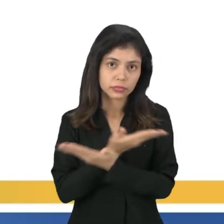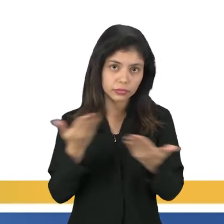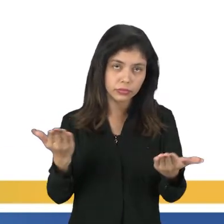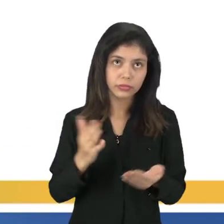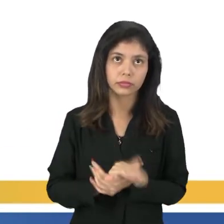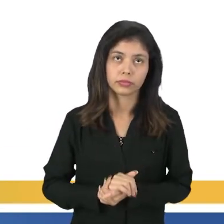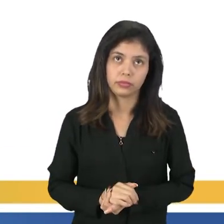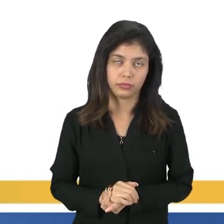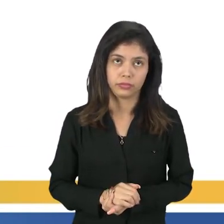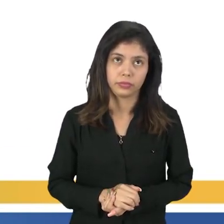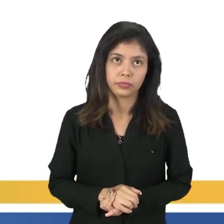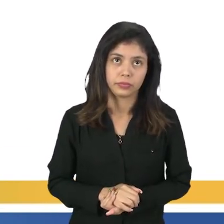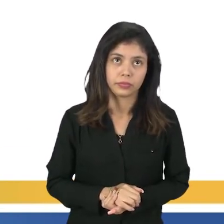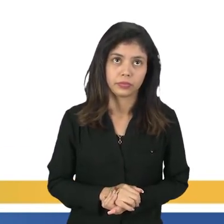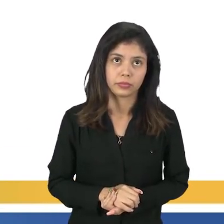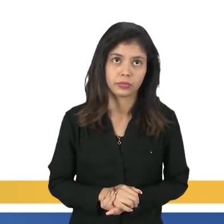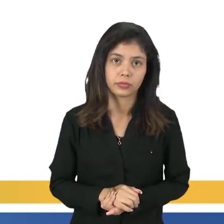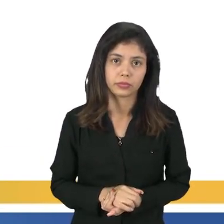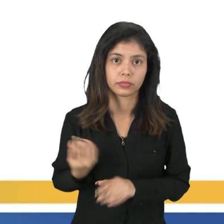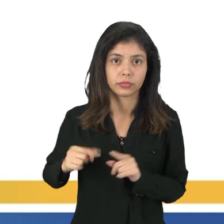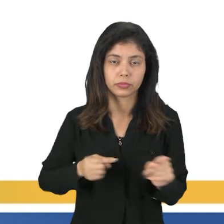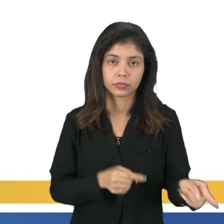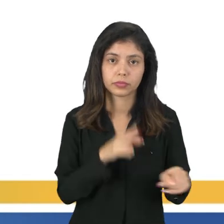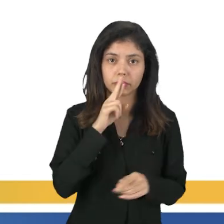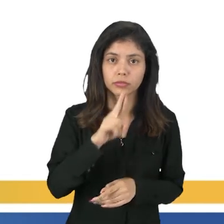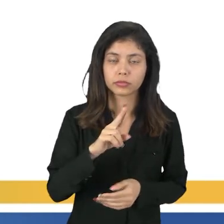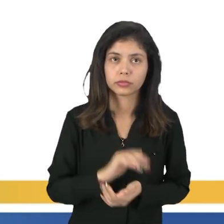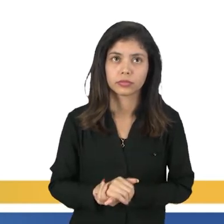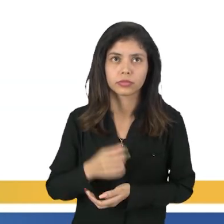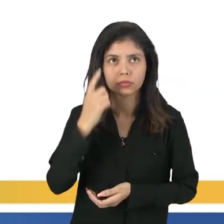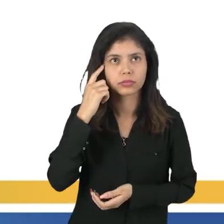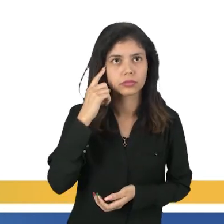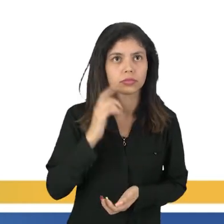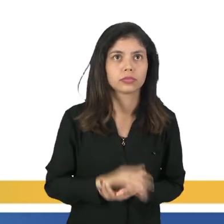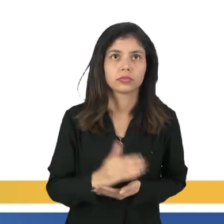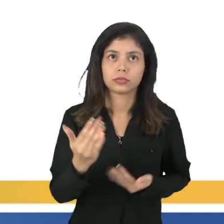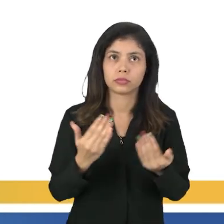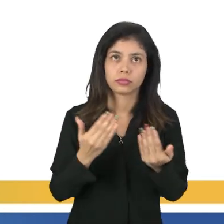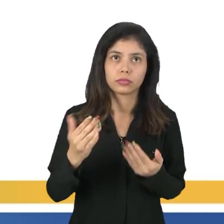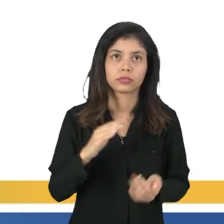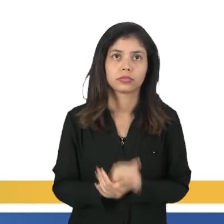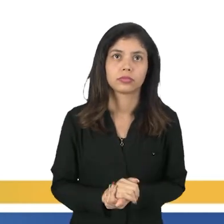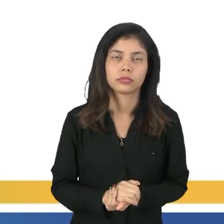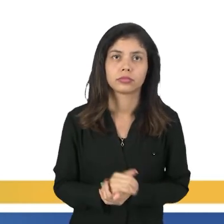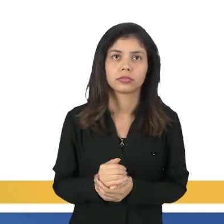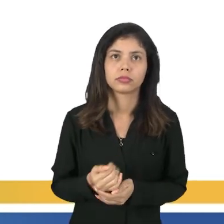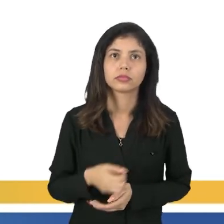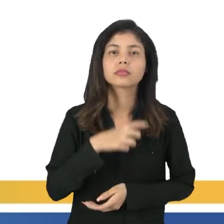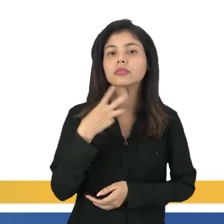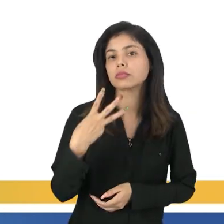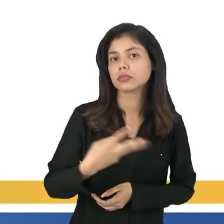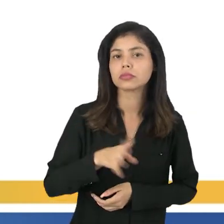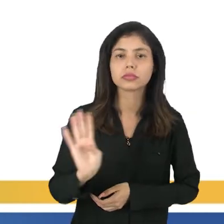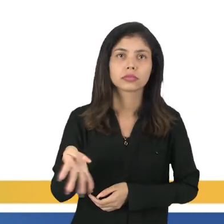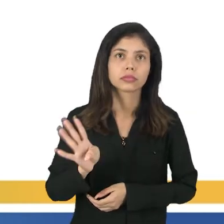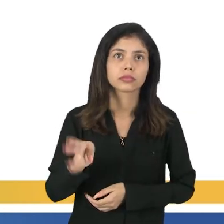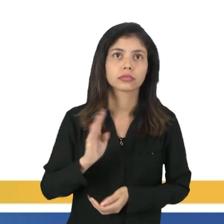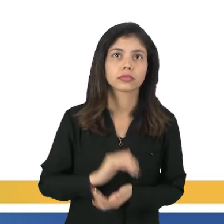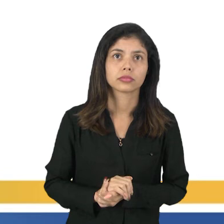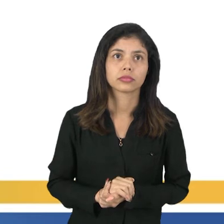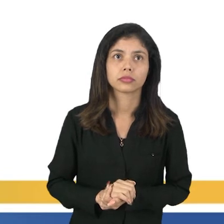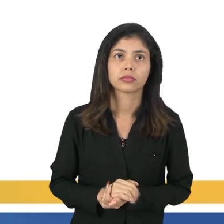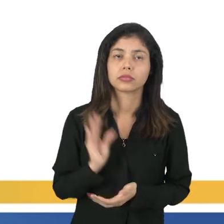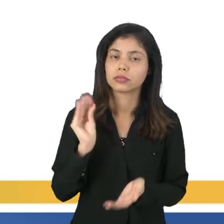para nós fazermos essa resolução desse desafio, eu quero que você imagine o seguinte, que a relação que existe associa os